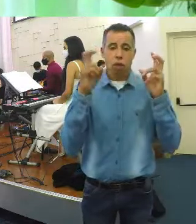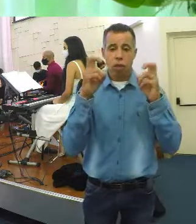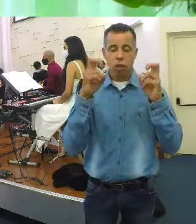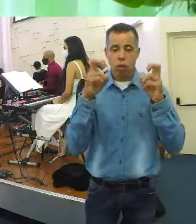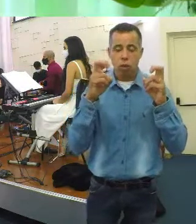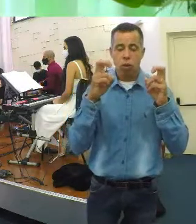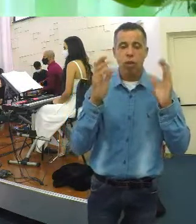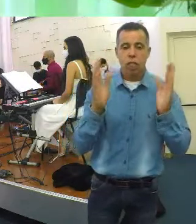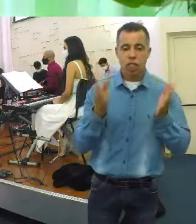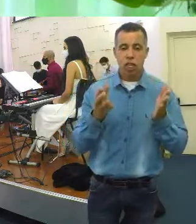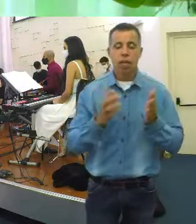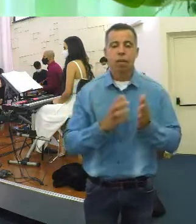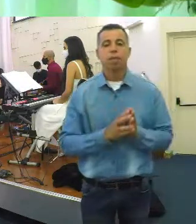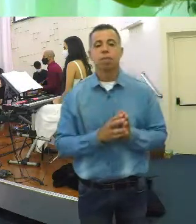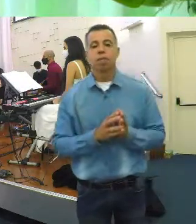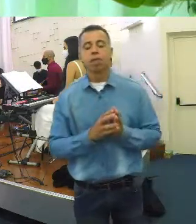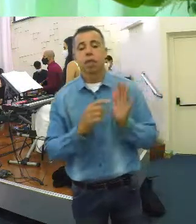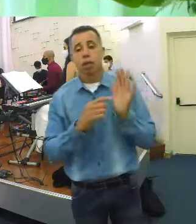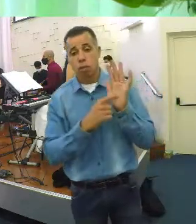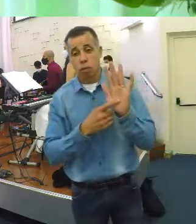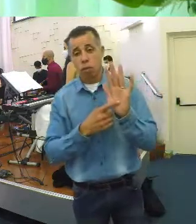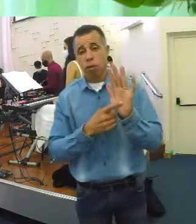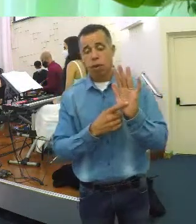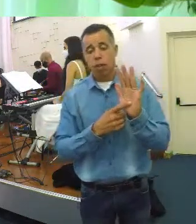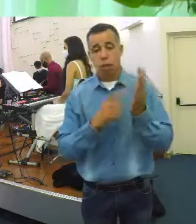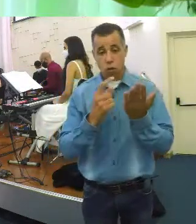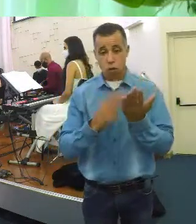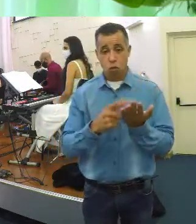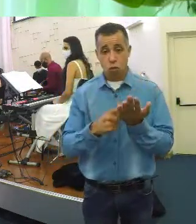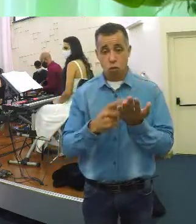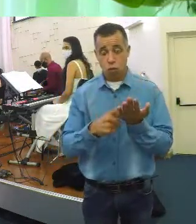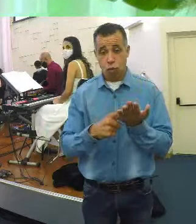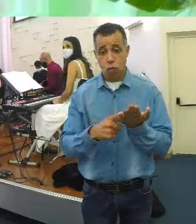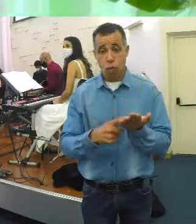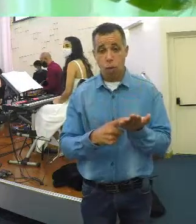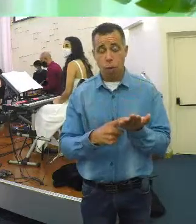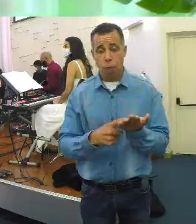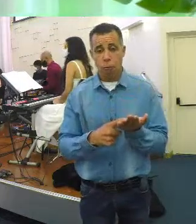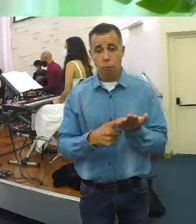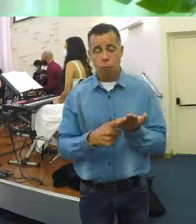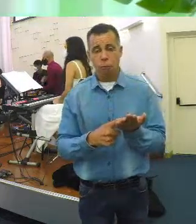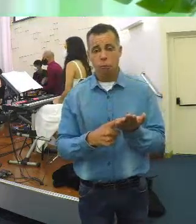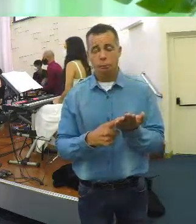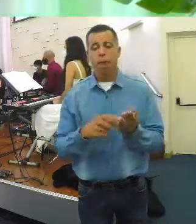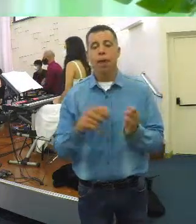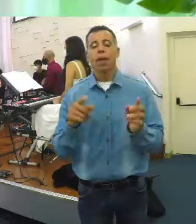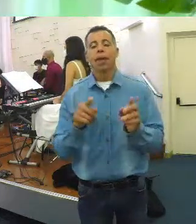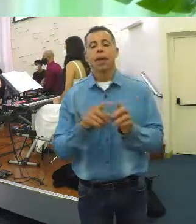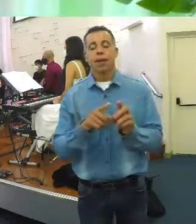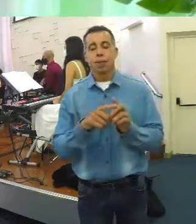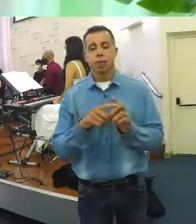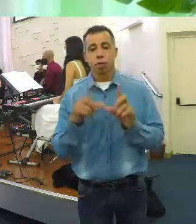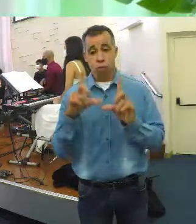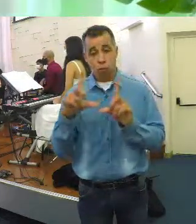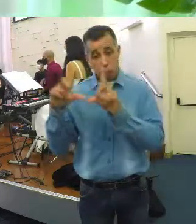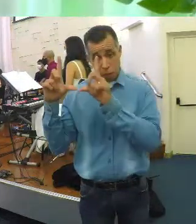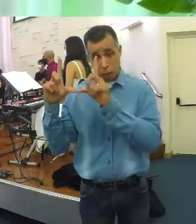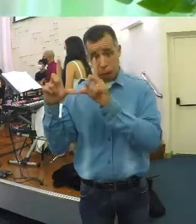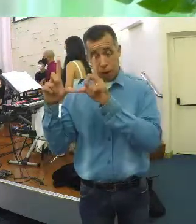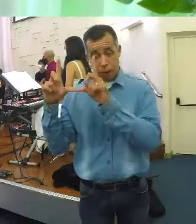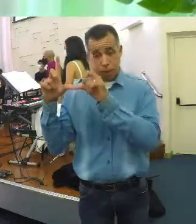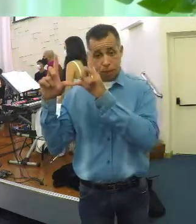publicado para aqueles que nos acompanham, ou será publicado aí mesmo